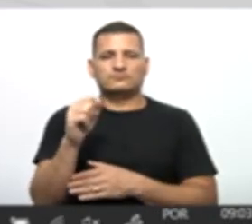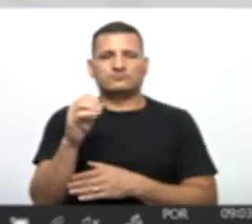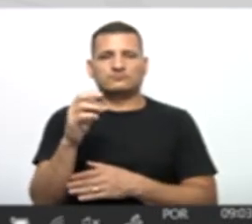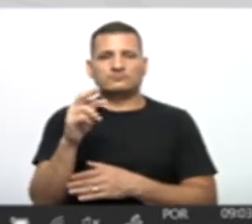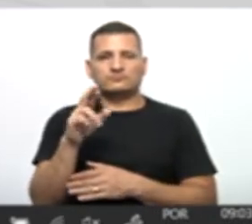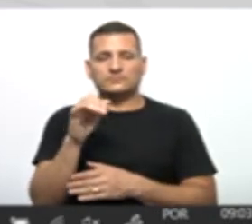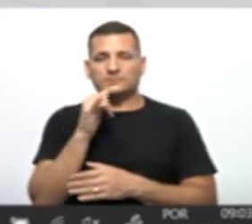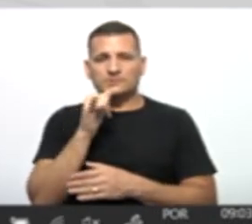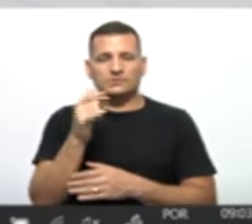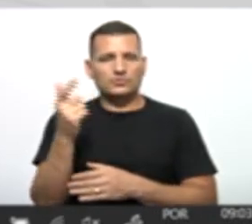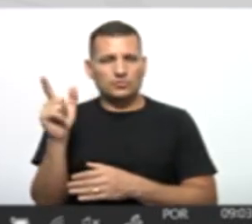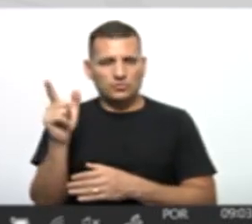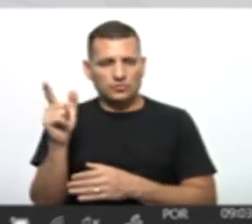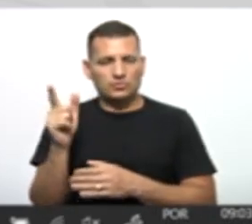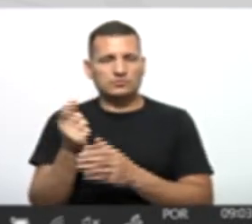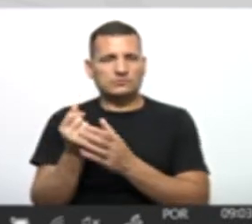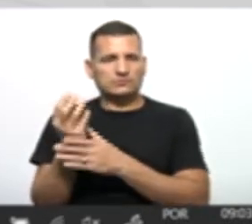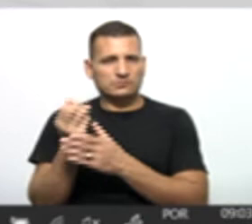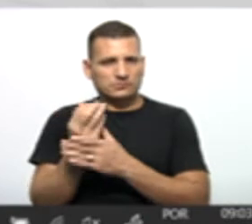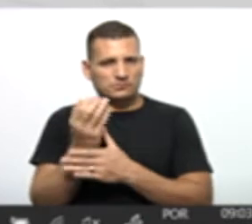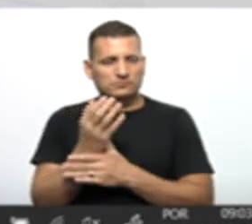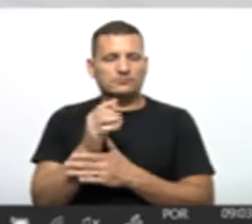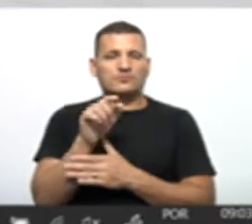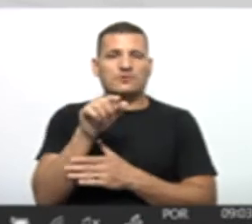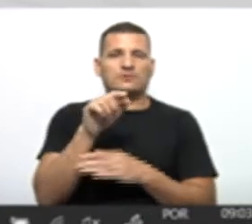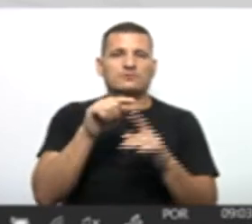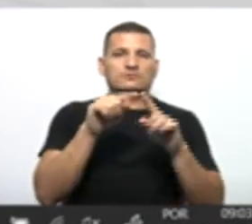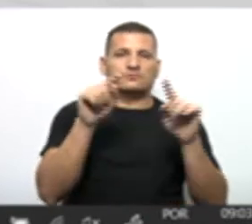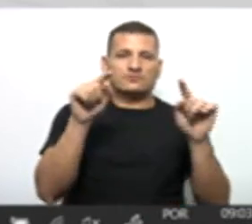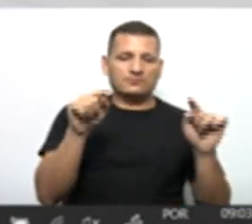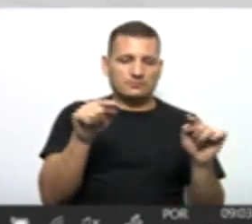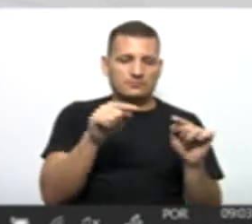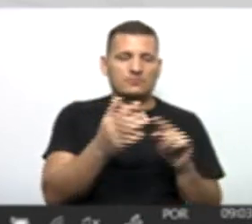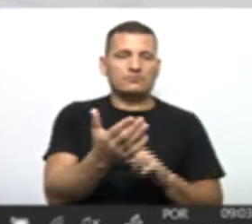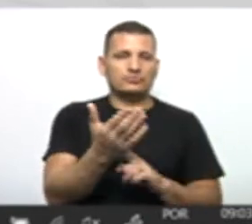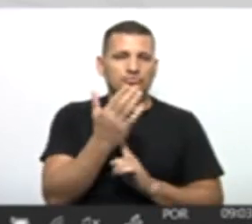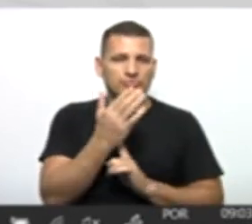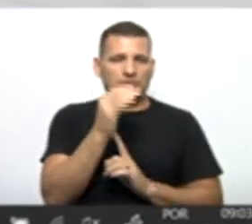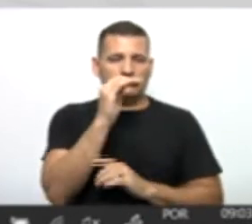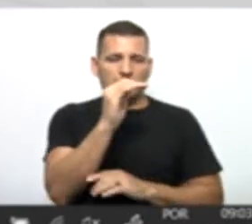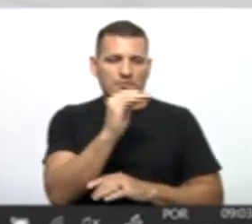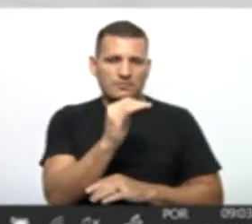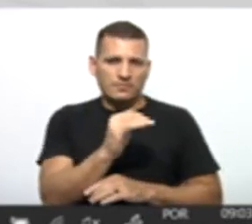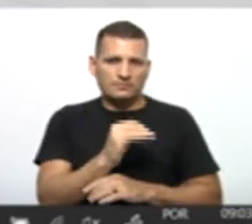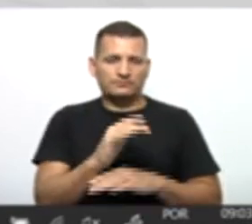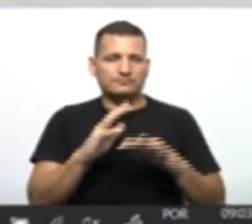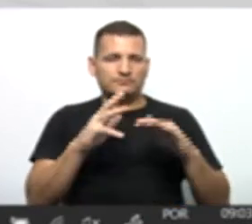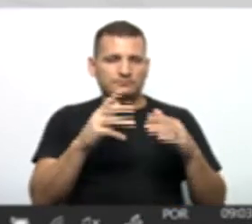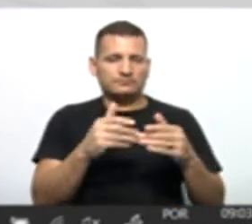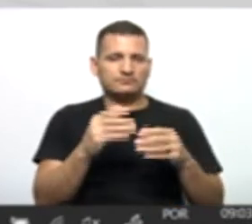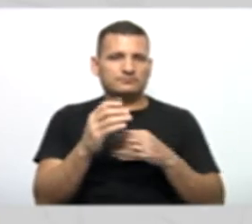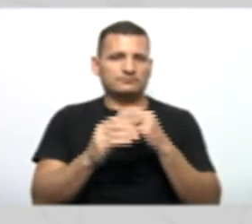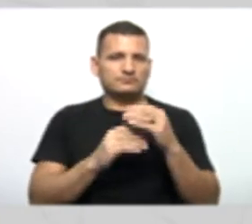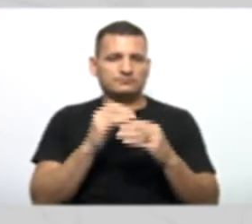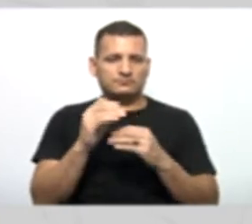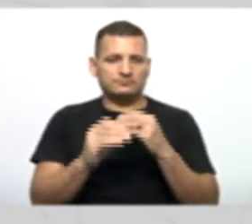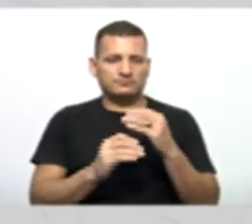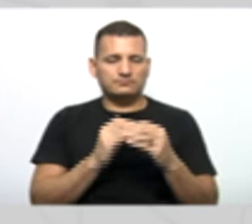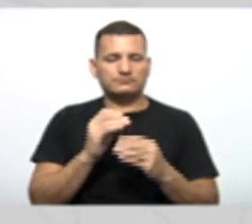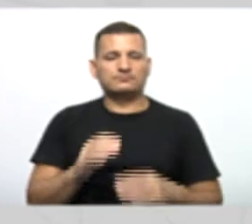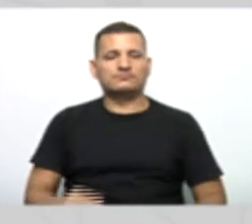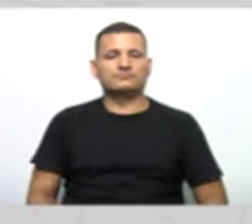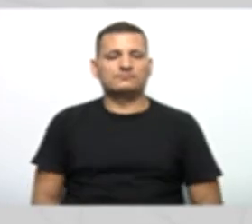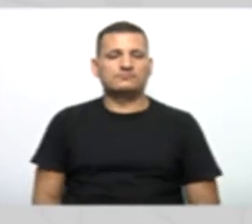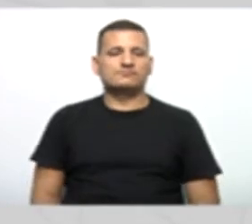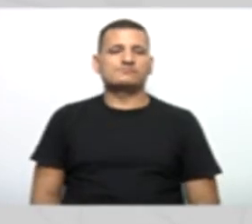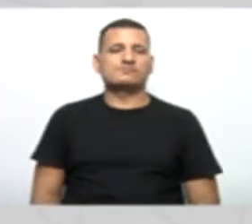aparecer nessa relação aqui. Se deu show databases, ele vai te mostrar todos os bancos de dados que você tem aqui, ok? Vamos voltar à